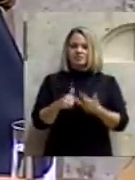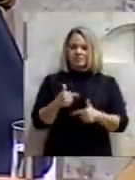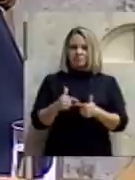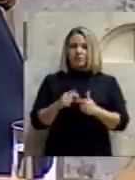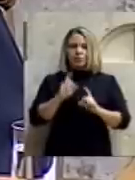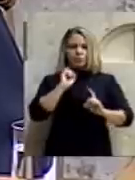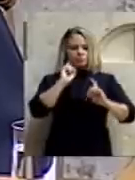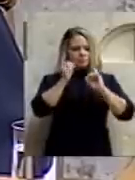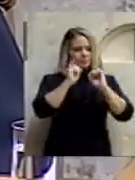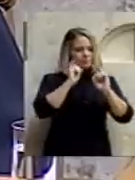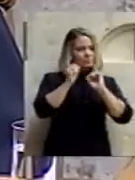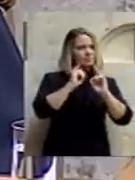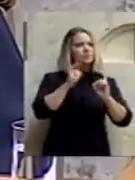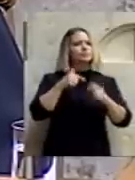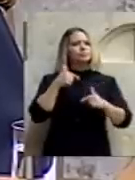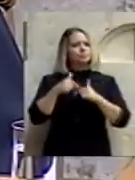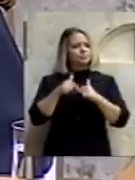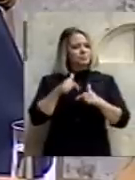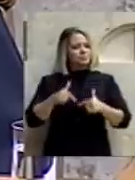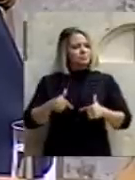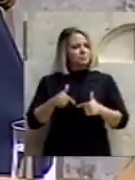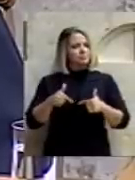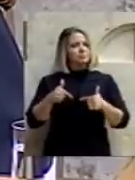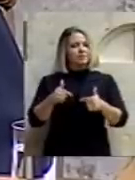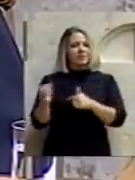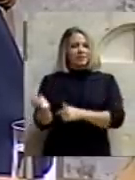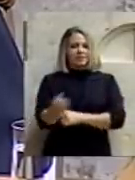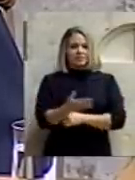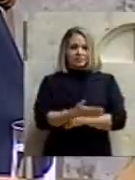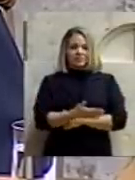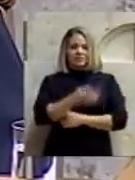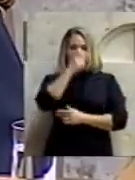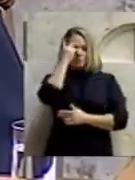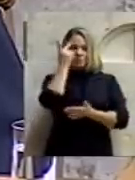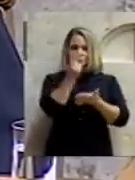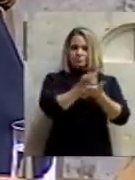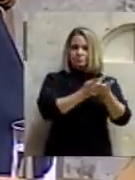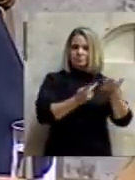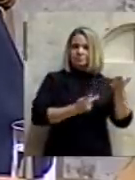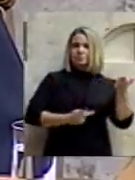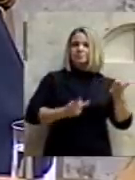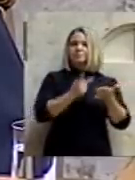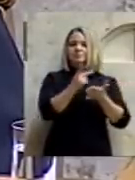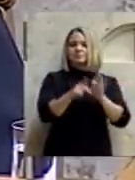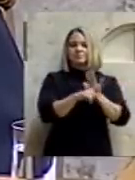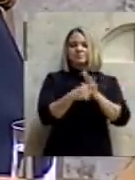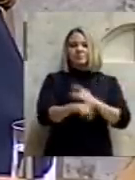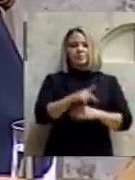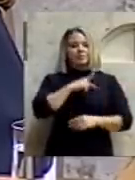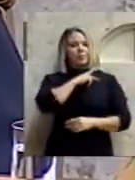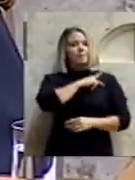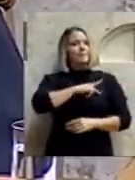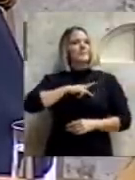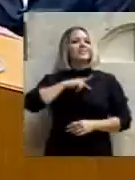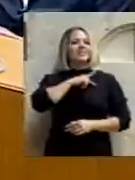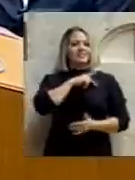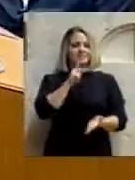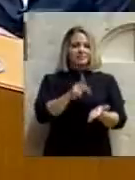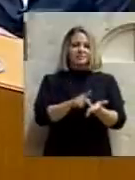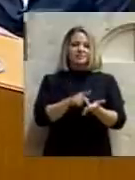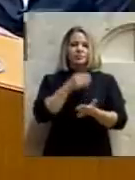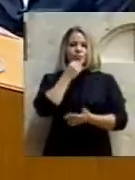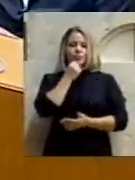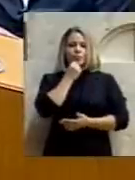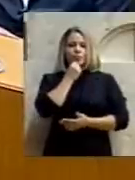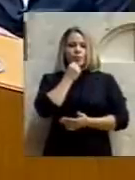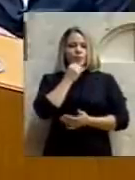administrador competente, dedicado e inovador, do artesão esmerado da palavra, poeta mesmo, do homem